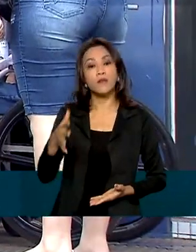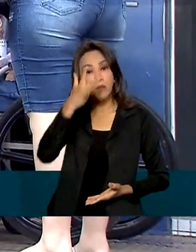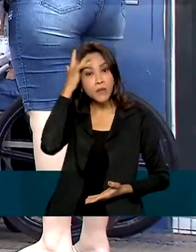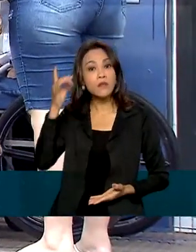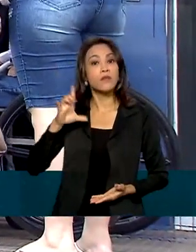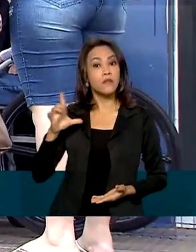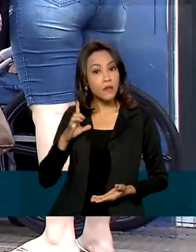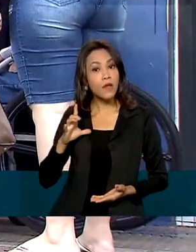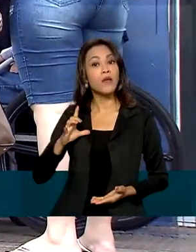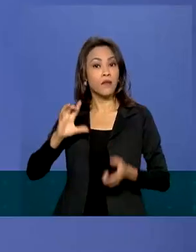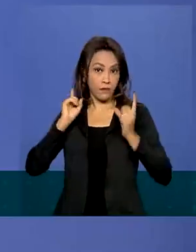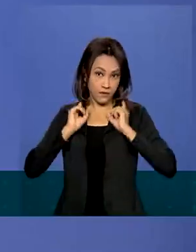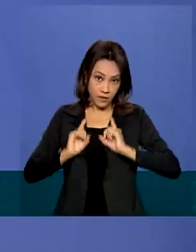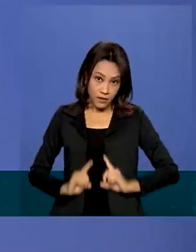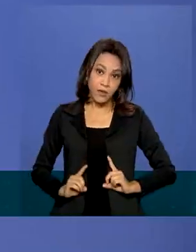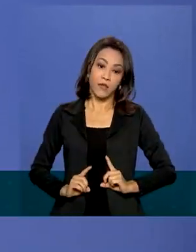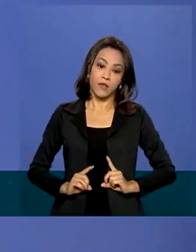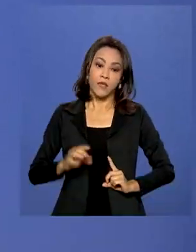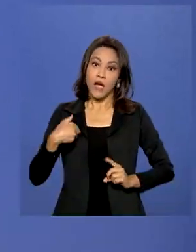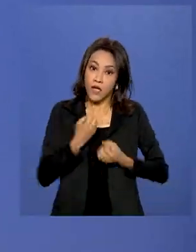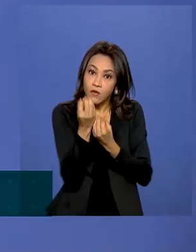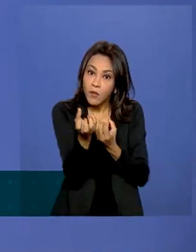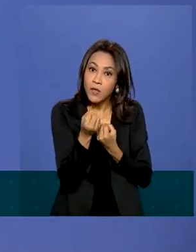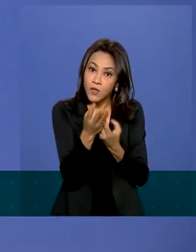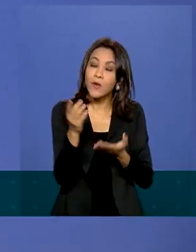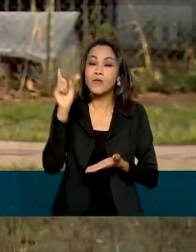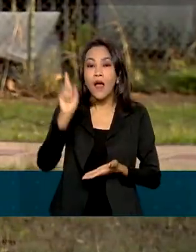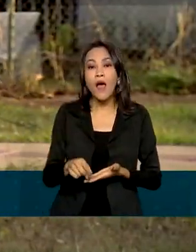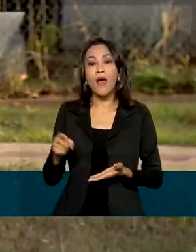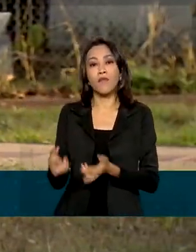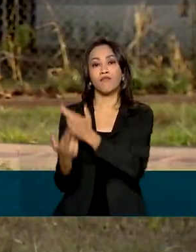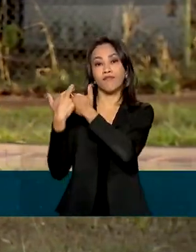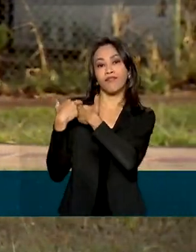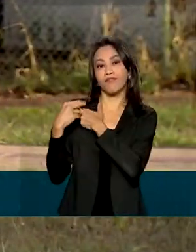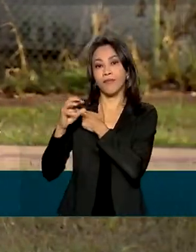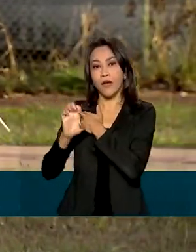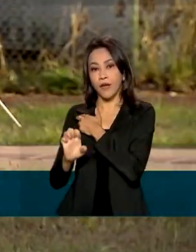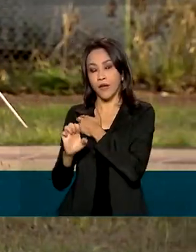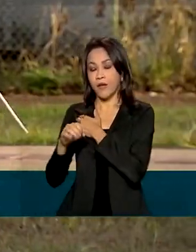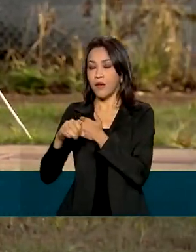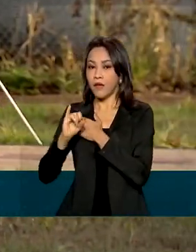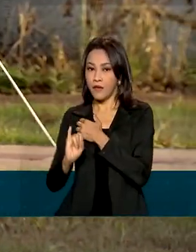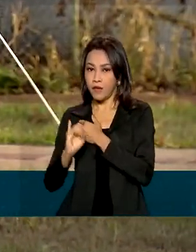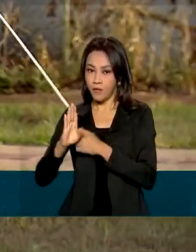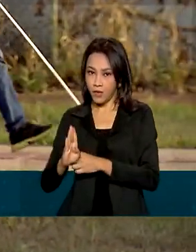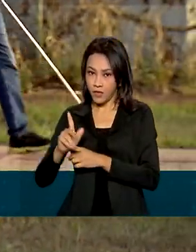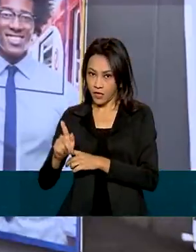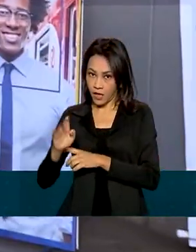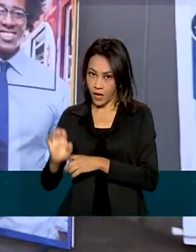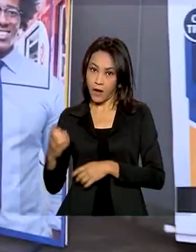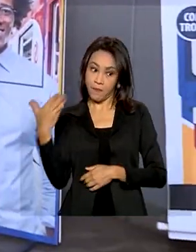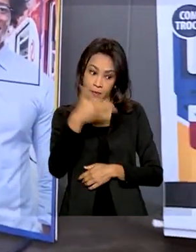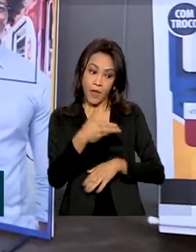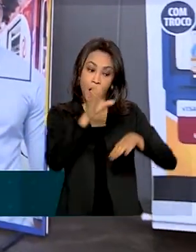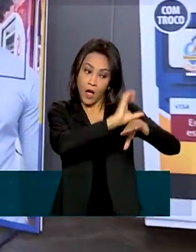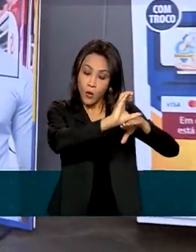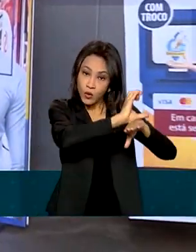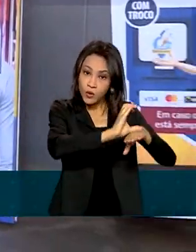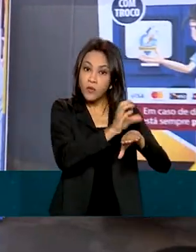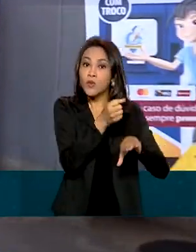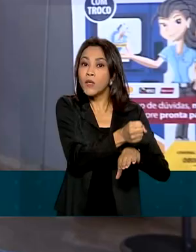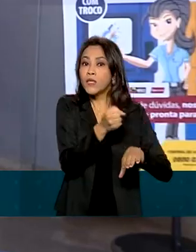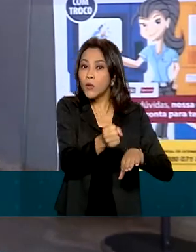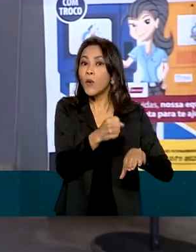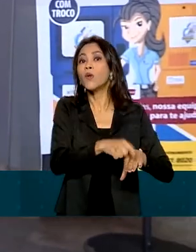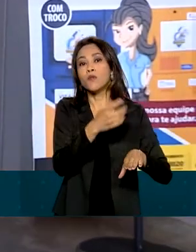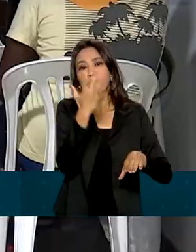algum tipo de deficiência. Os dados são do IBGE. A Constituição de 1988 facilitou o acesso